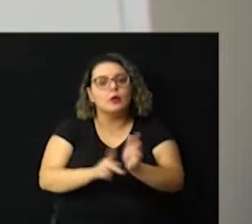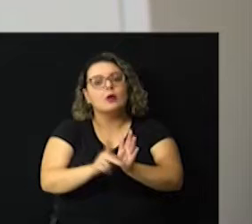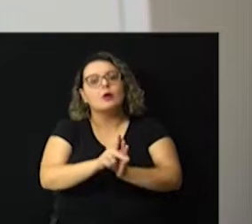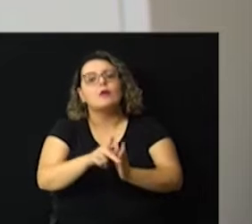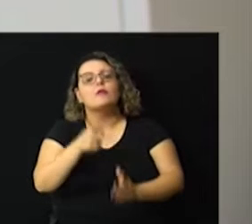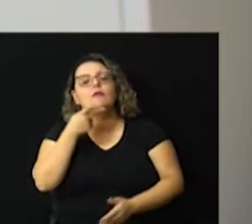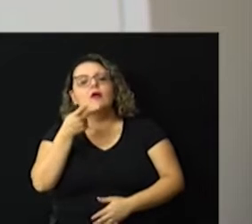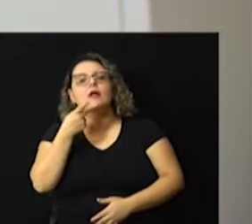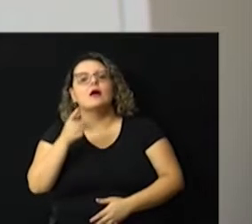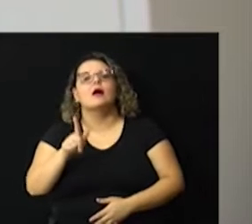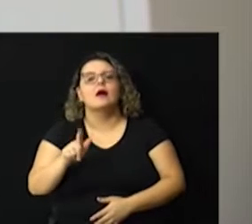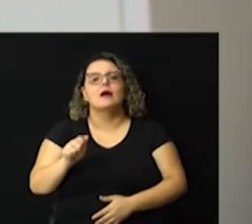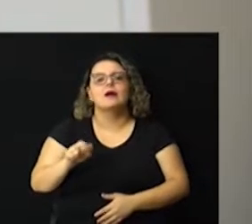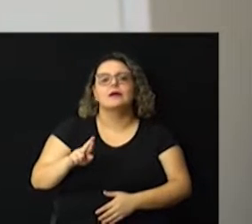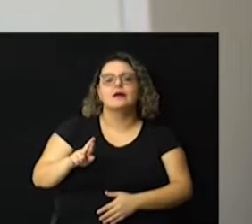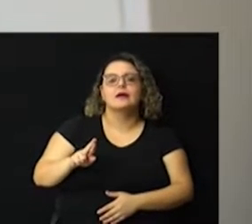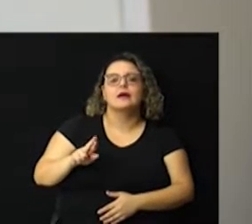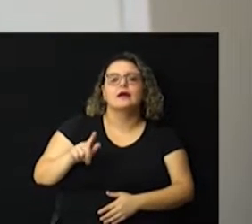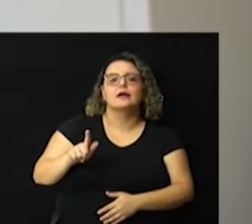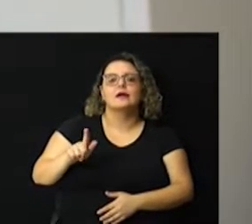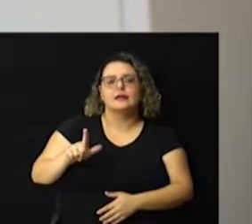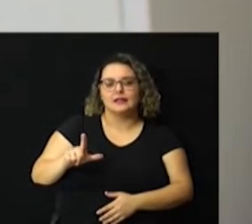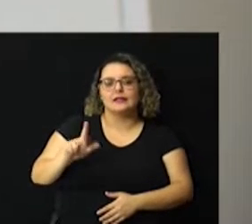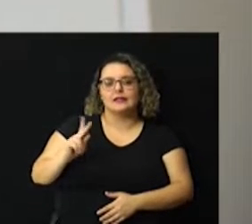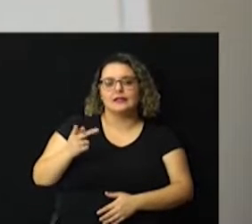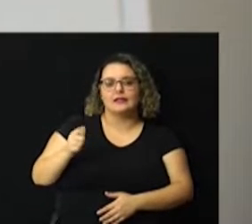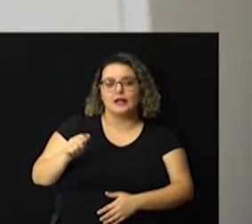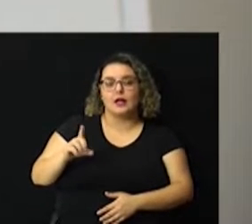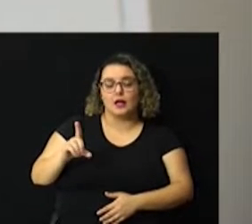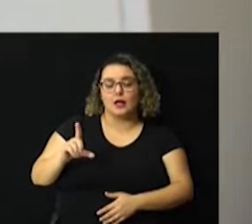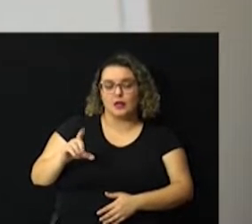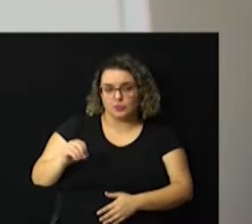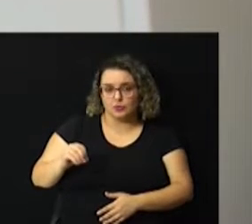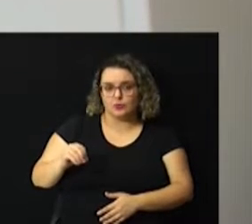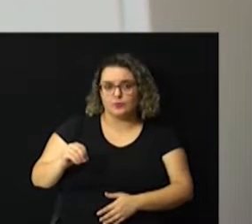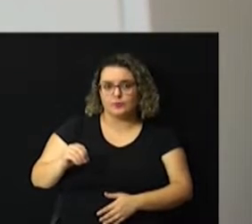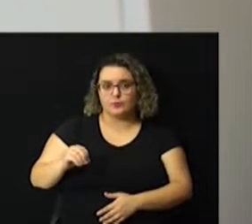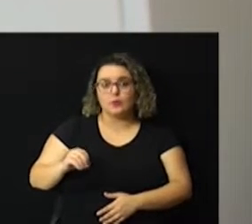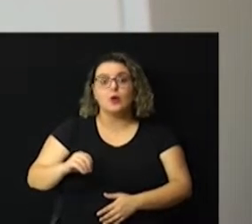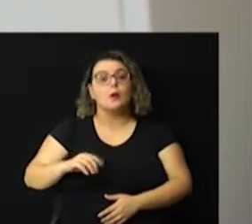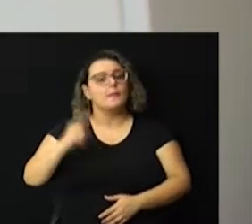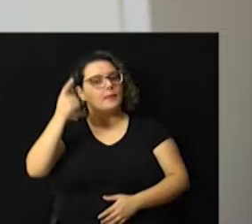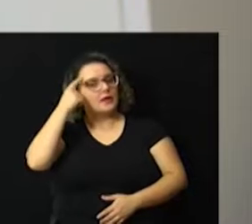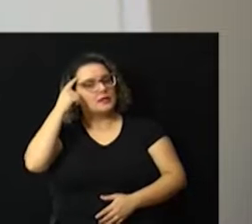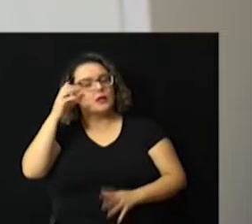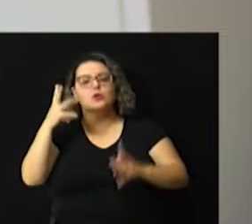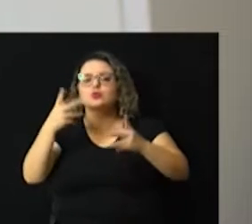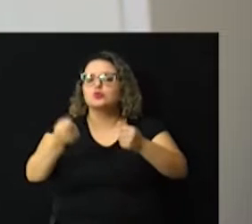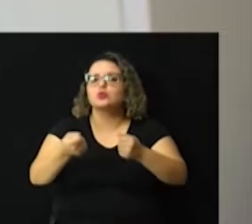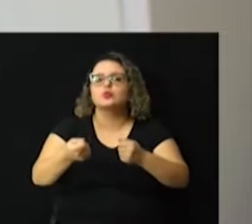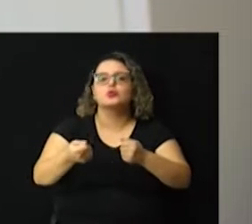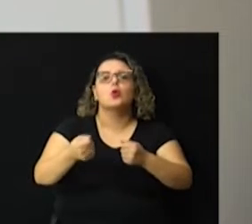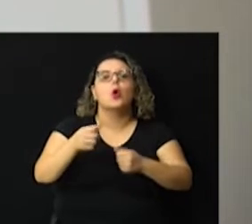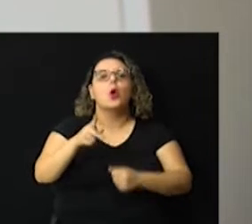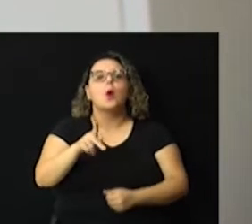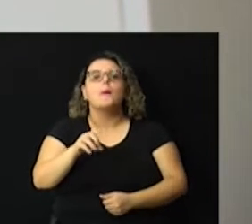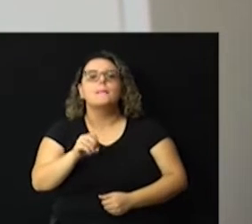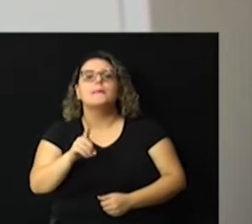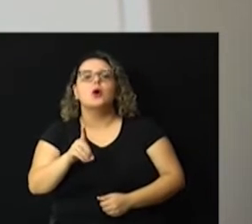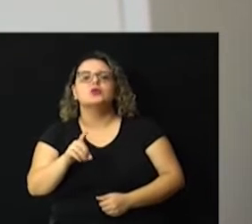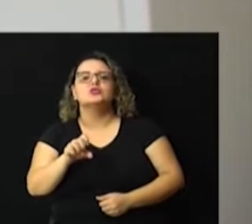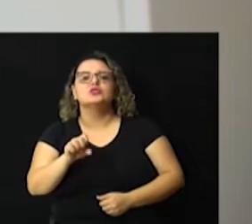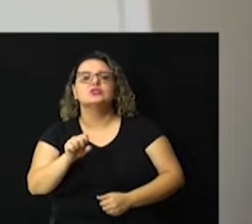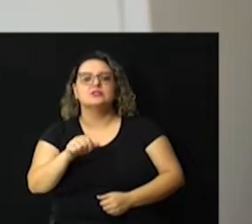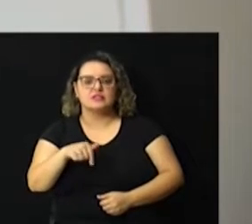Galhardo, que é uma letiva pensada em produções de podcasts com temas escolhidos